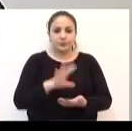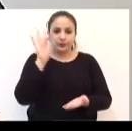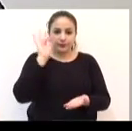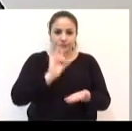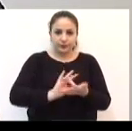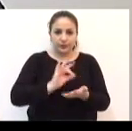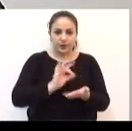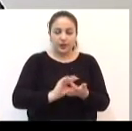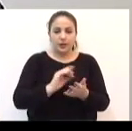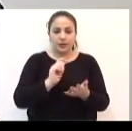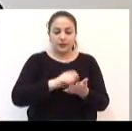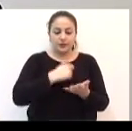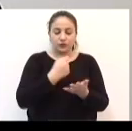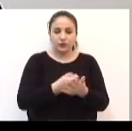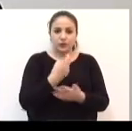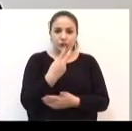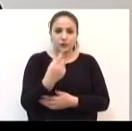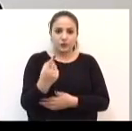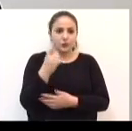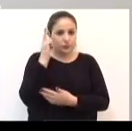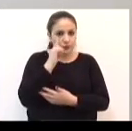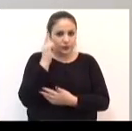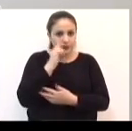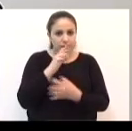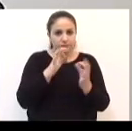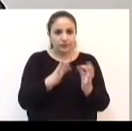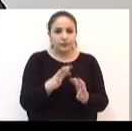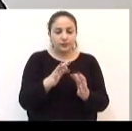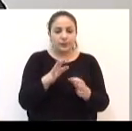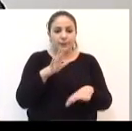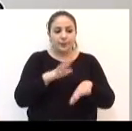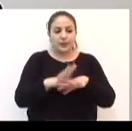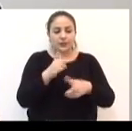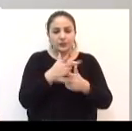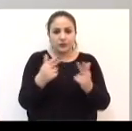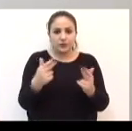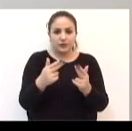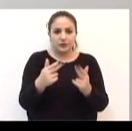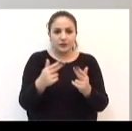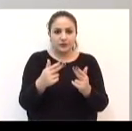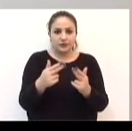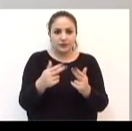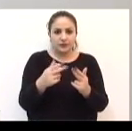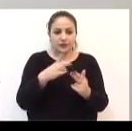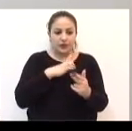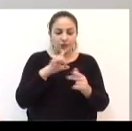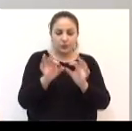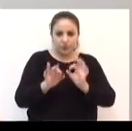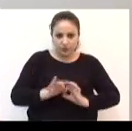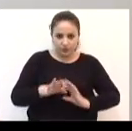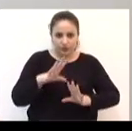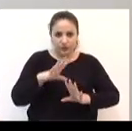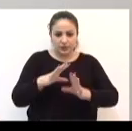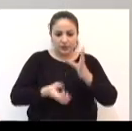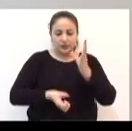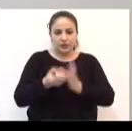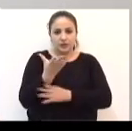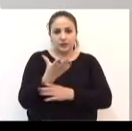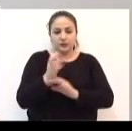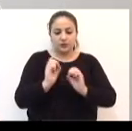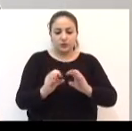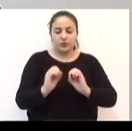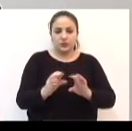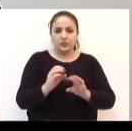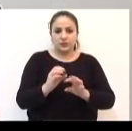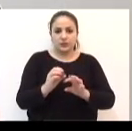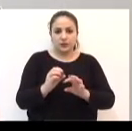21 nós podemos garantir, inclusive, outras instituições que já estão inseridas nos projetos de formação e educação ambiental da própria